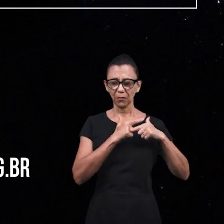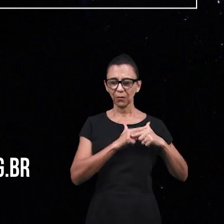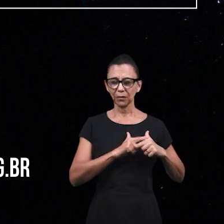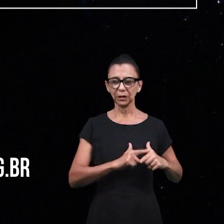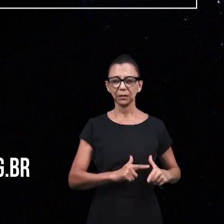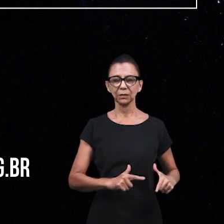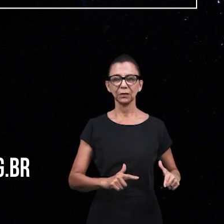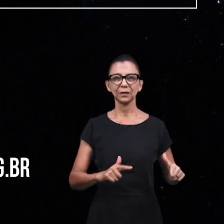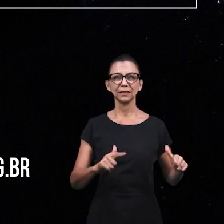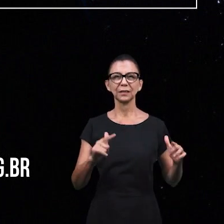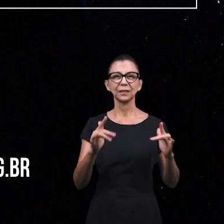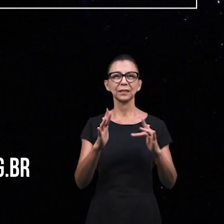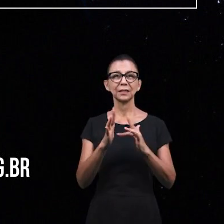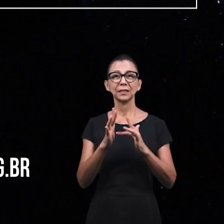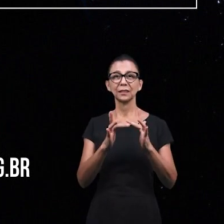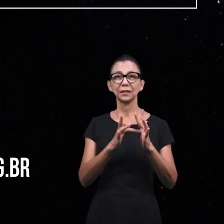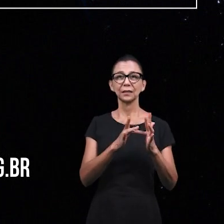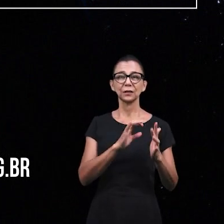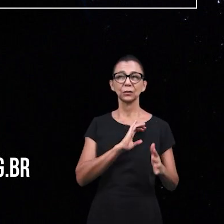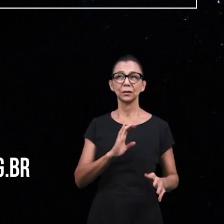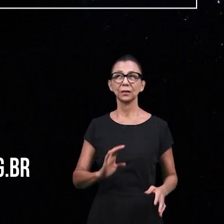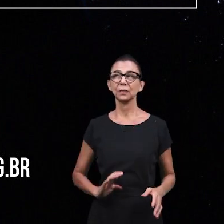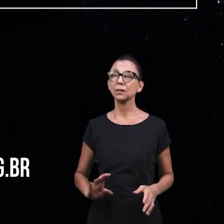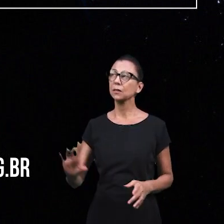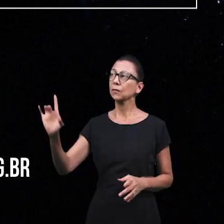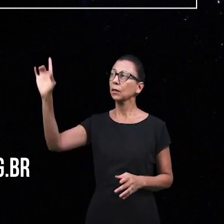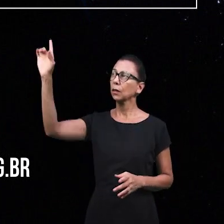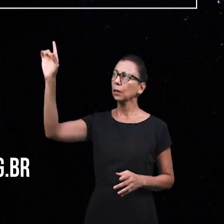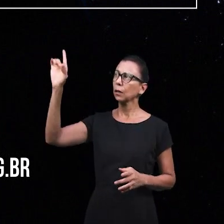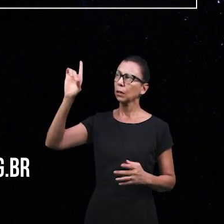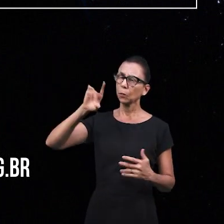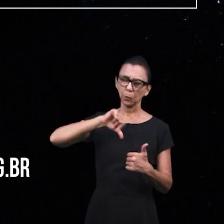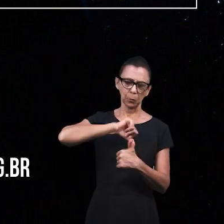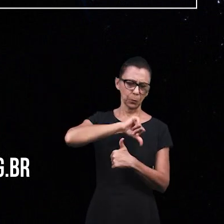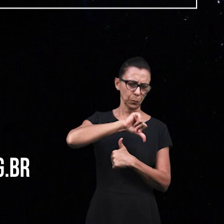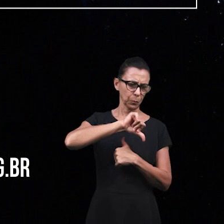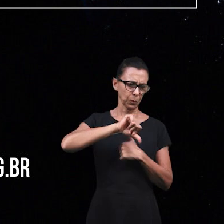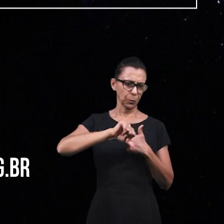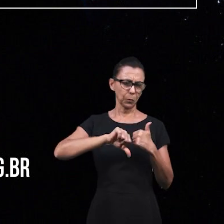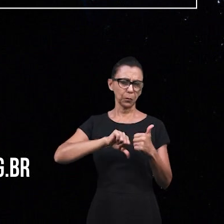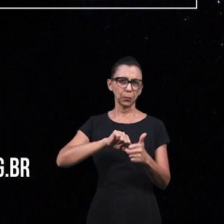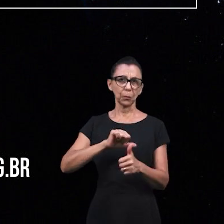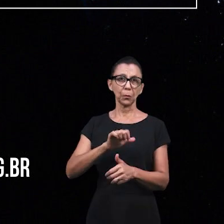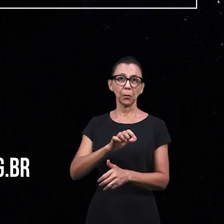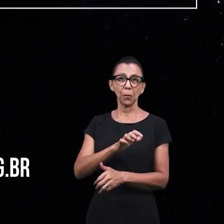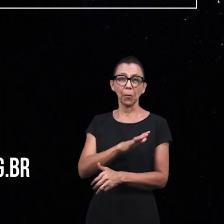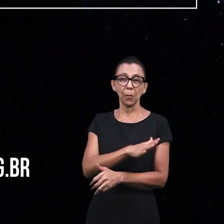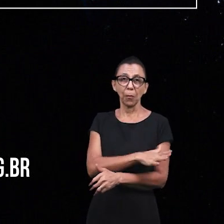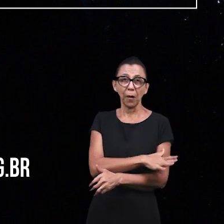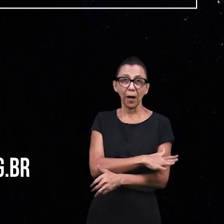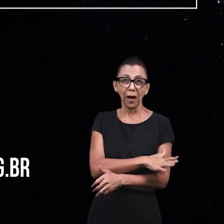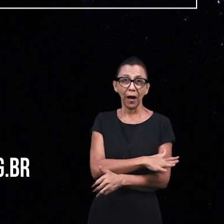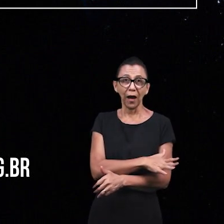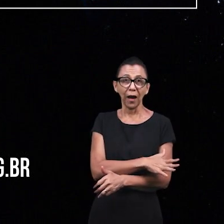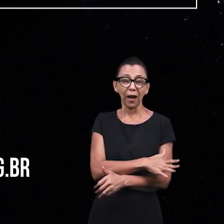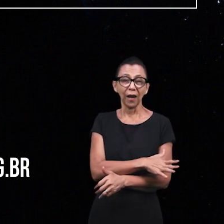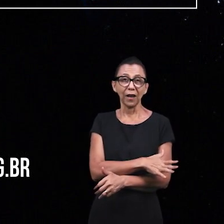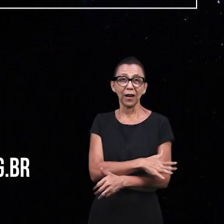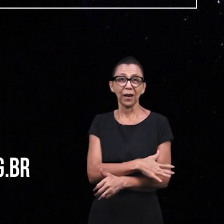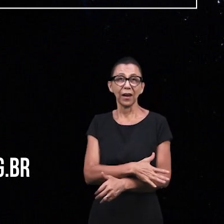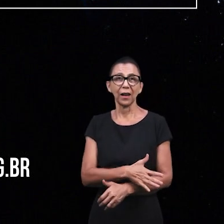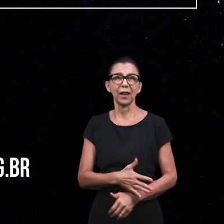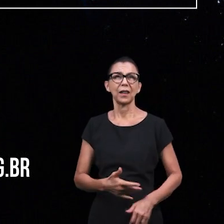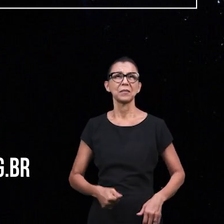vazia, Jesus Cristo transformou. Não tinha